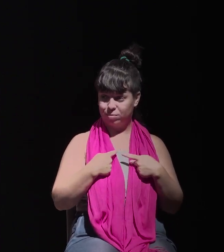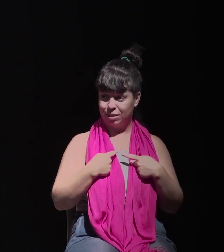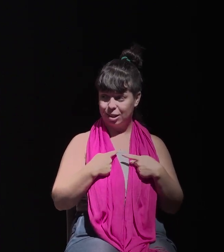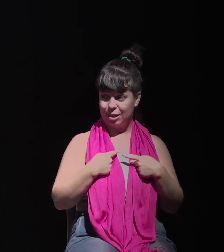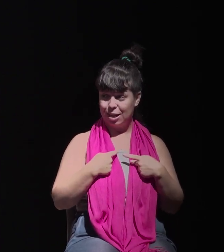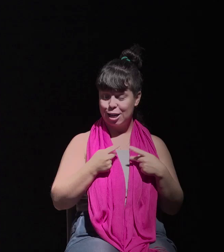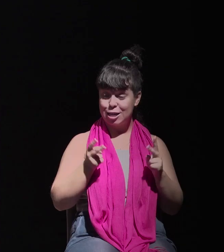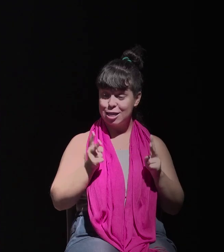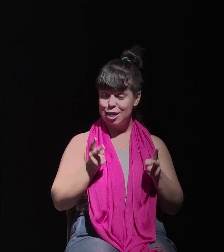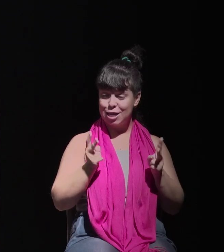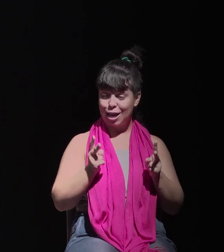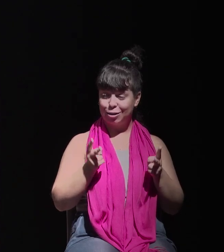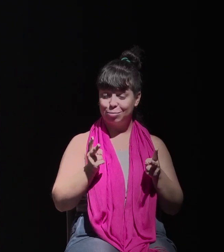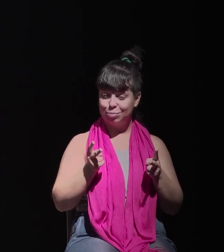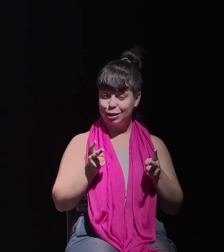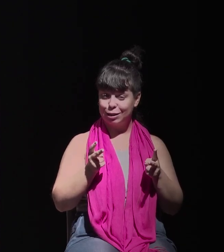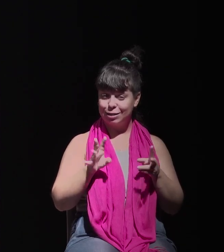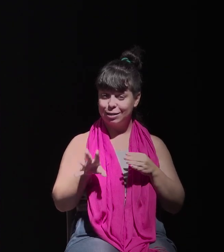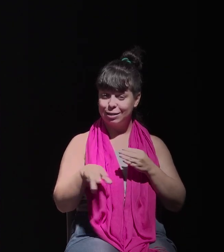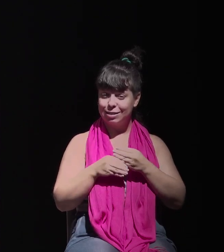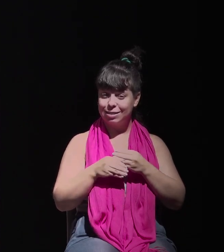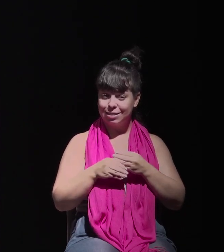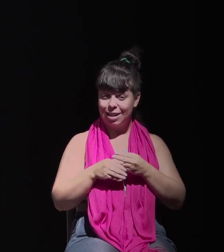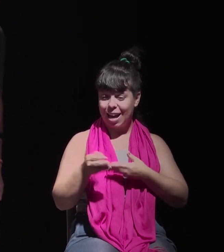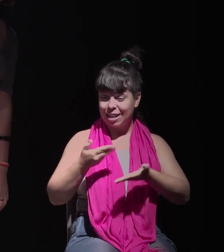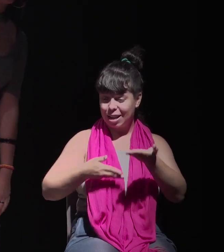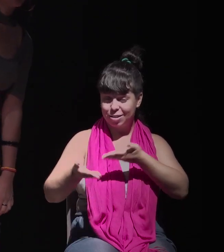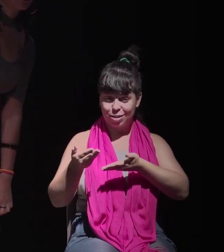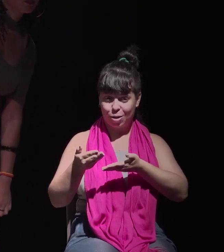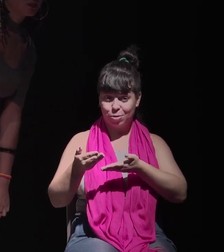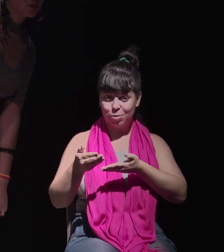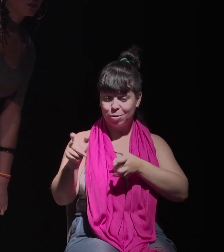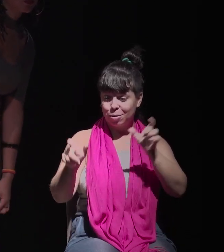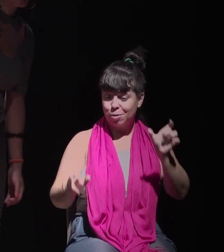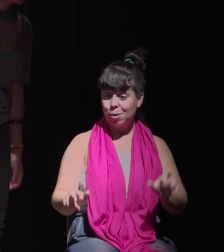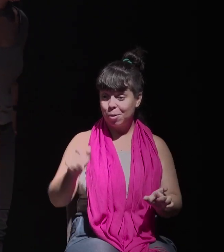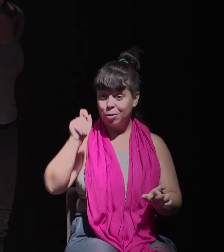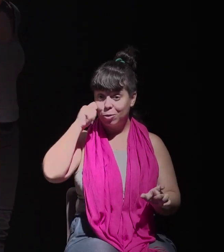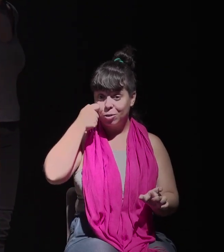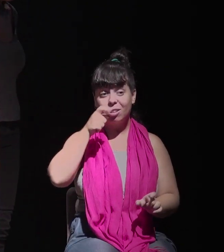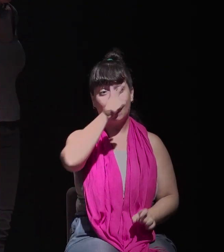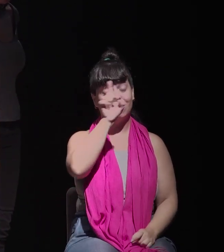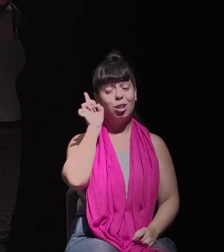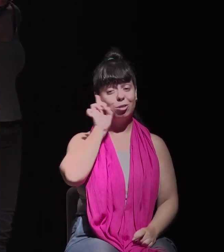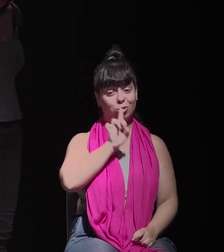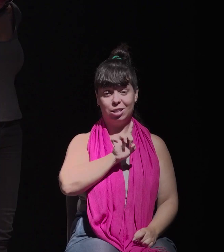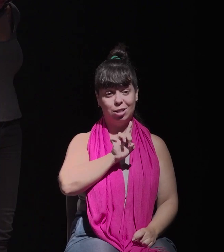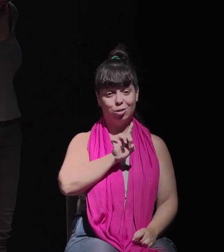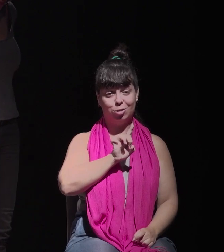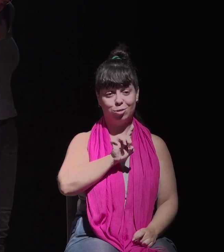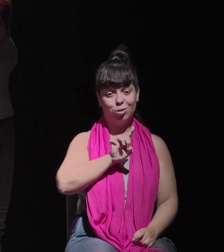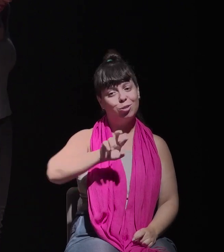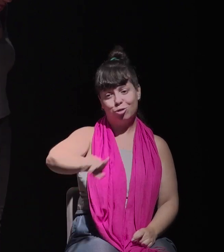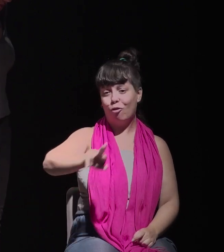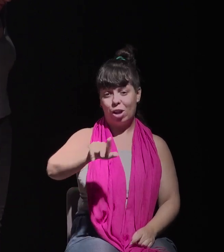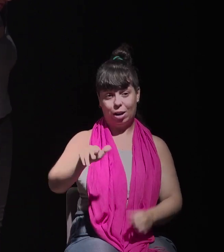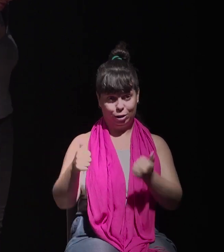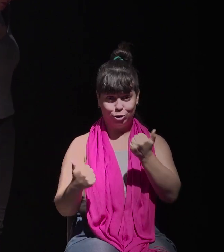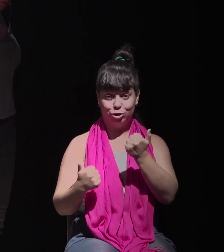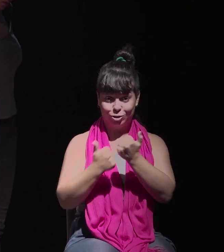sempre costuma associar às relações afetivas entre pessoas negras, nos Estados Unidos estão uma realidade tão colocada